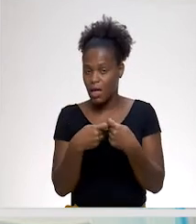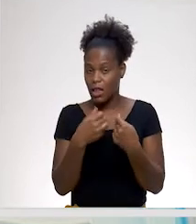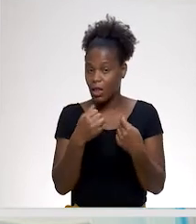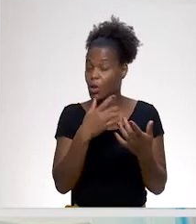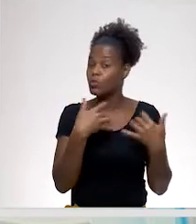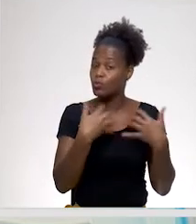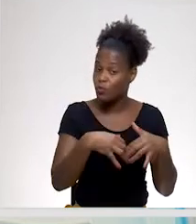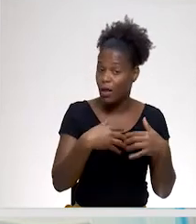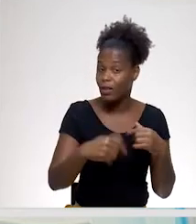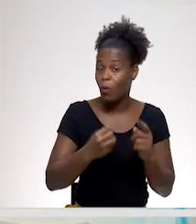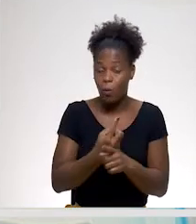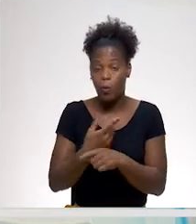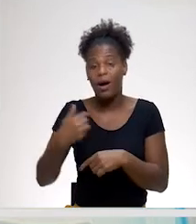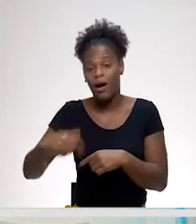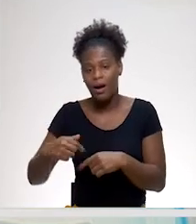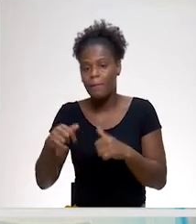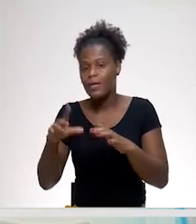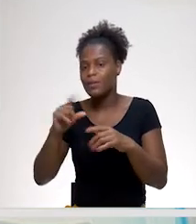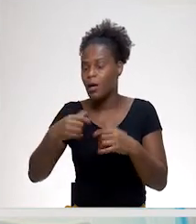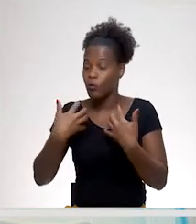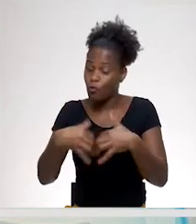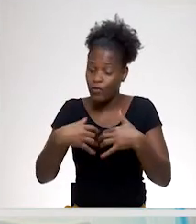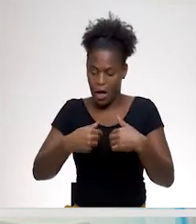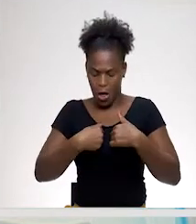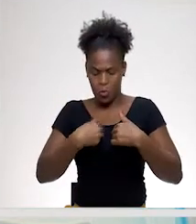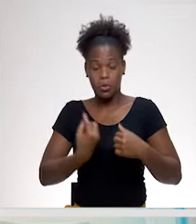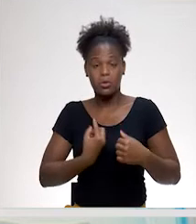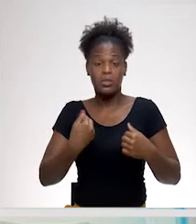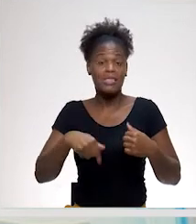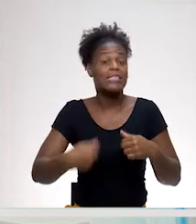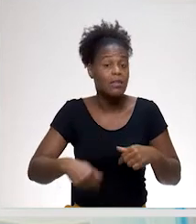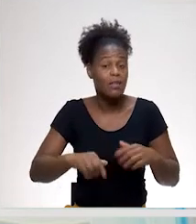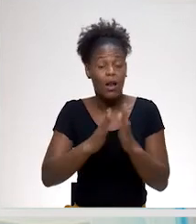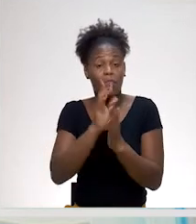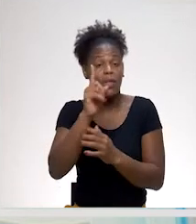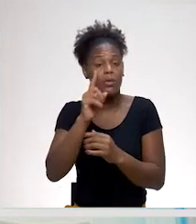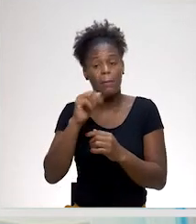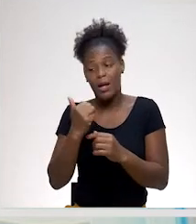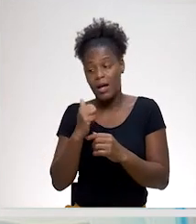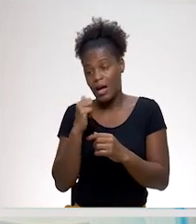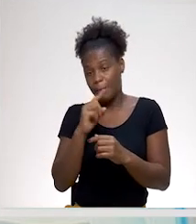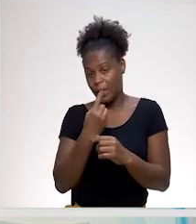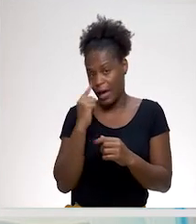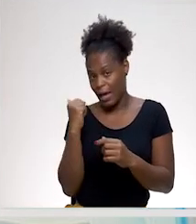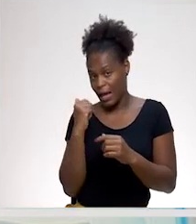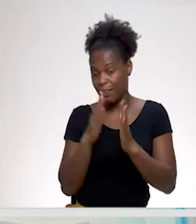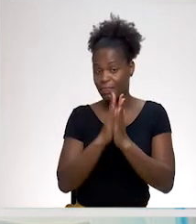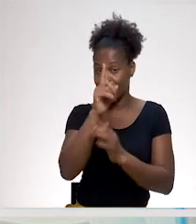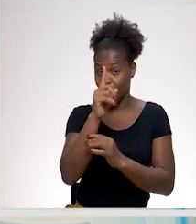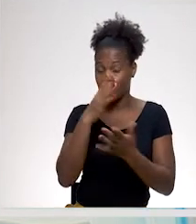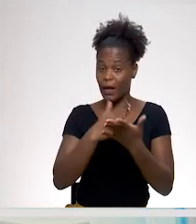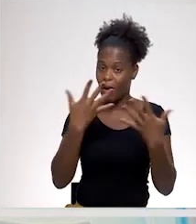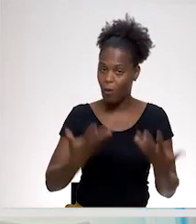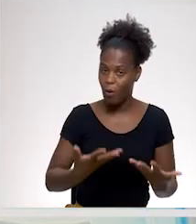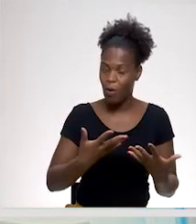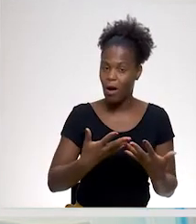duvida daquilo que existe, mas duvida da própria existência de Deus. Um Deus, para ele, neste caso,